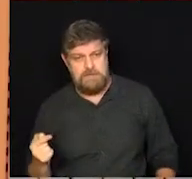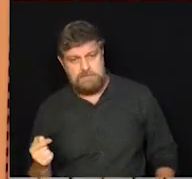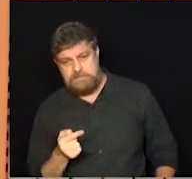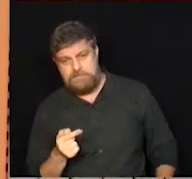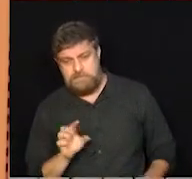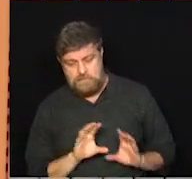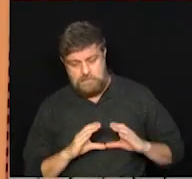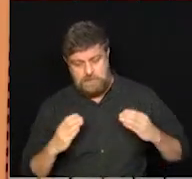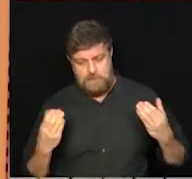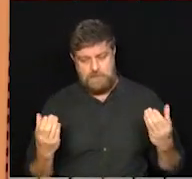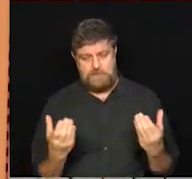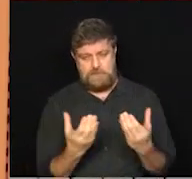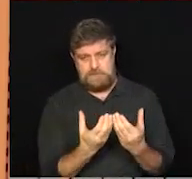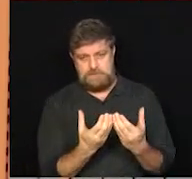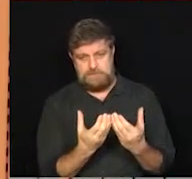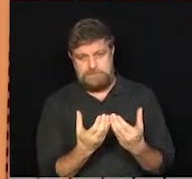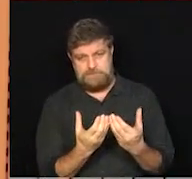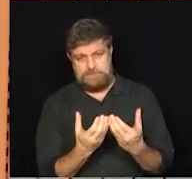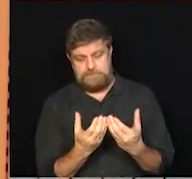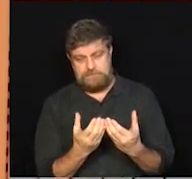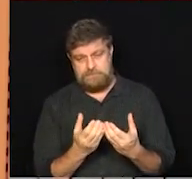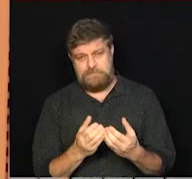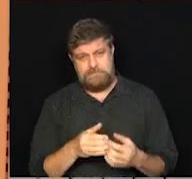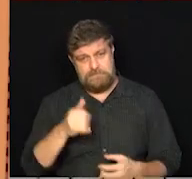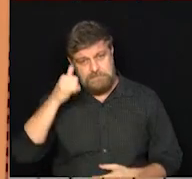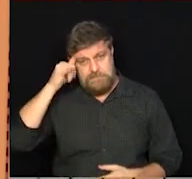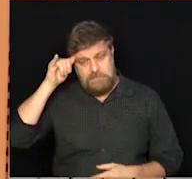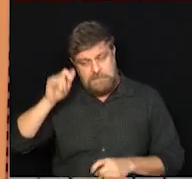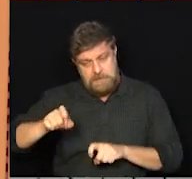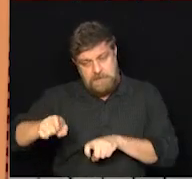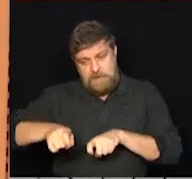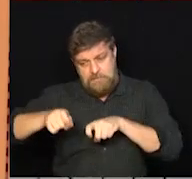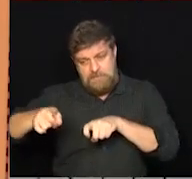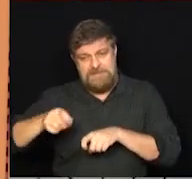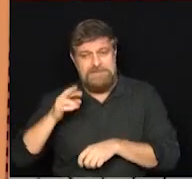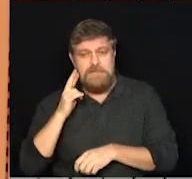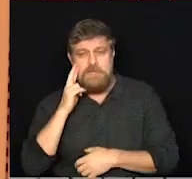coletivo né da Fazenda Roseiro